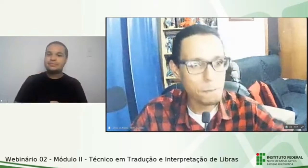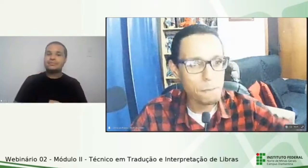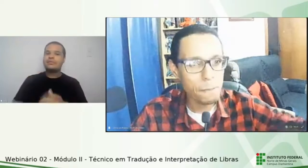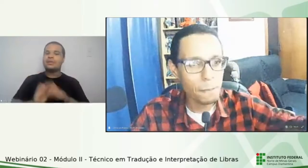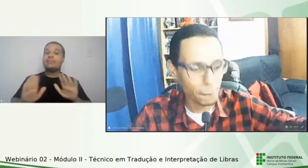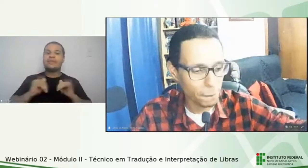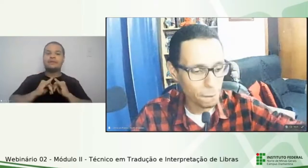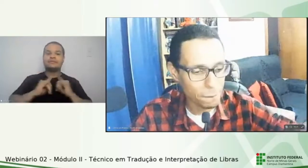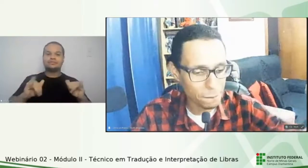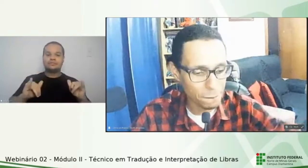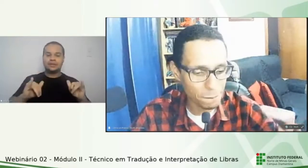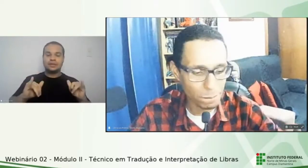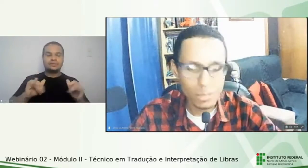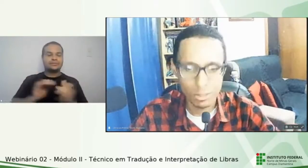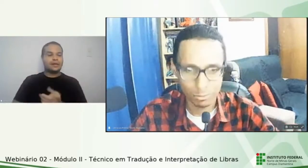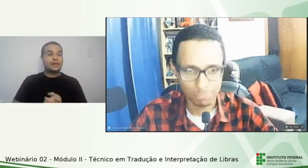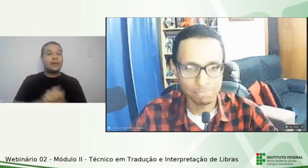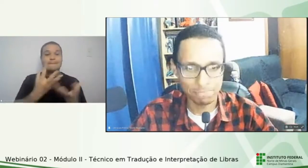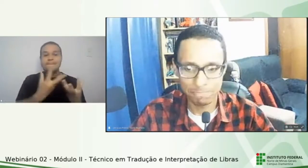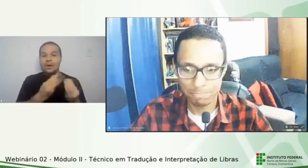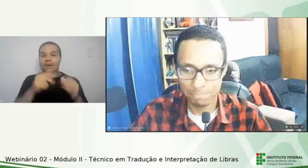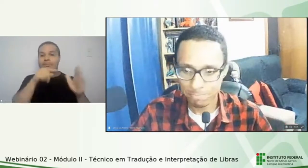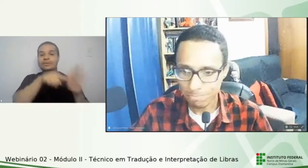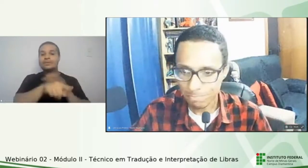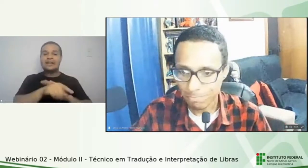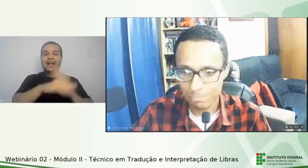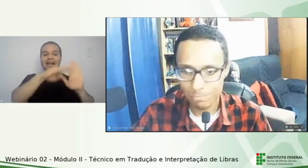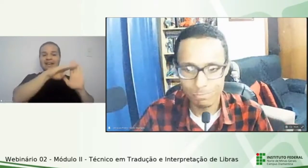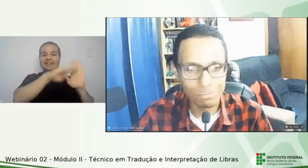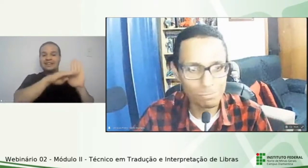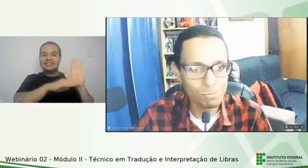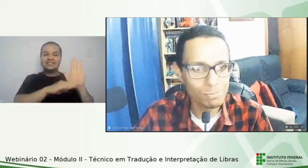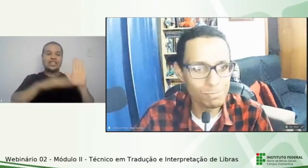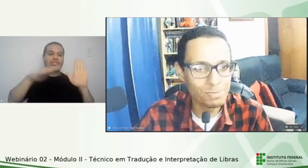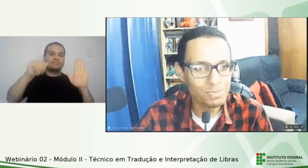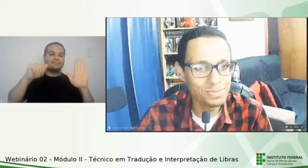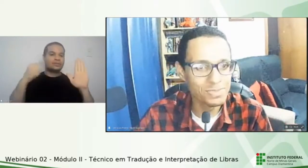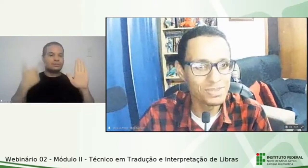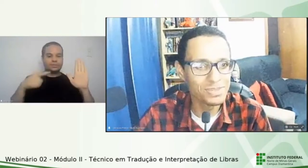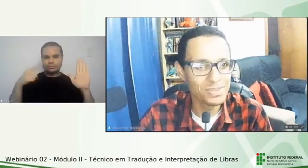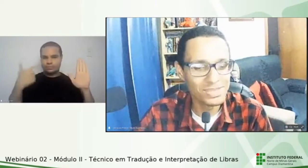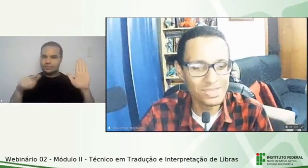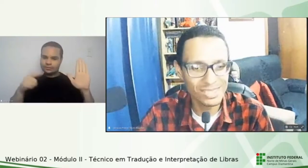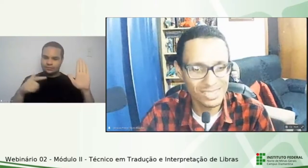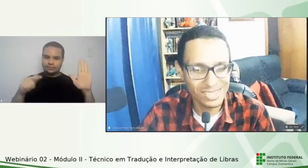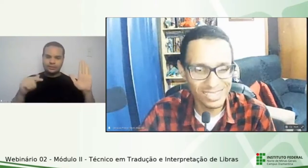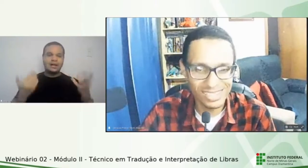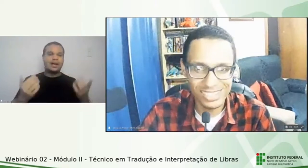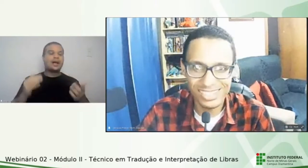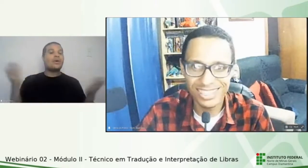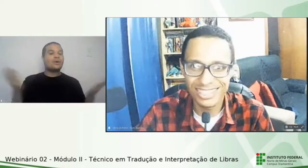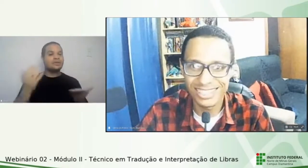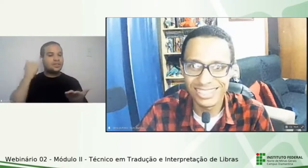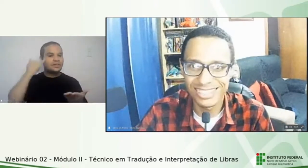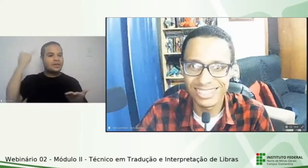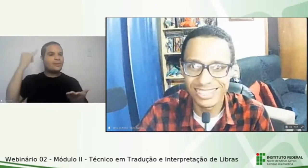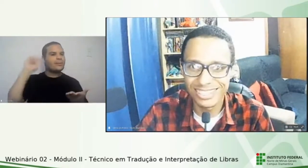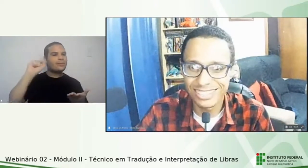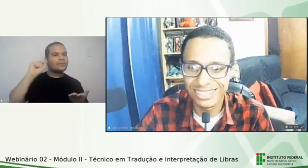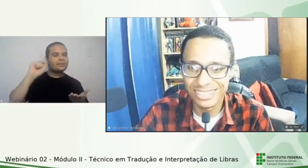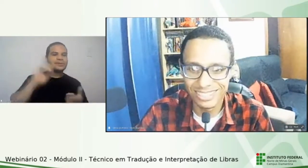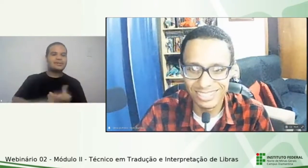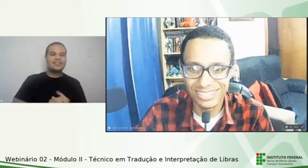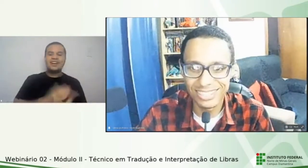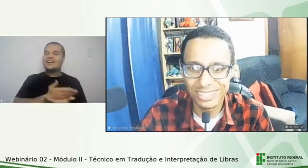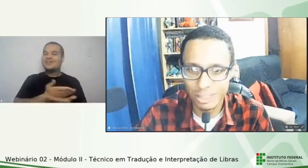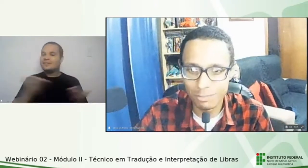perguntando sobre lista de chamada, não teremos, tá? Lista de chamada. A ideia aqui é mesmo que vocês tenham